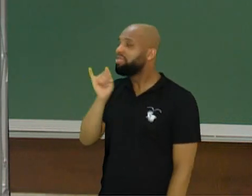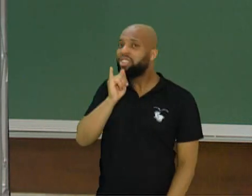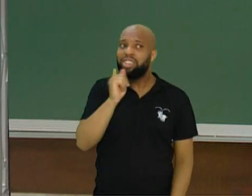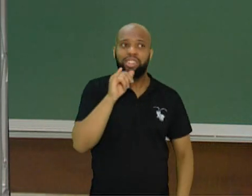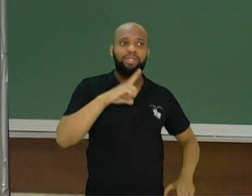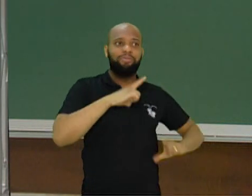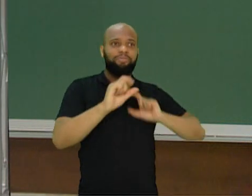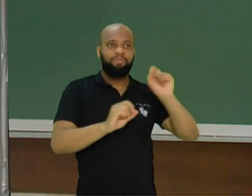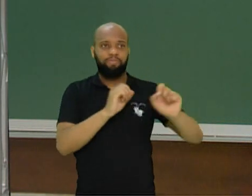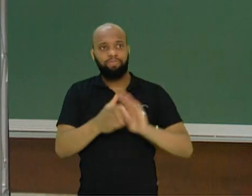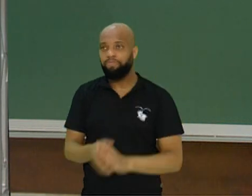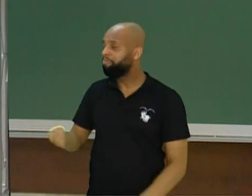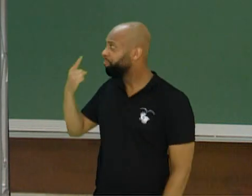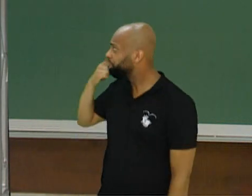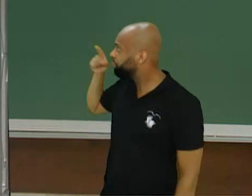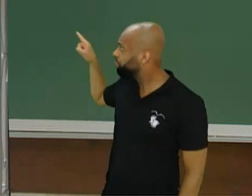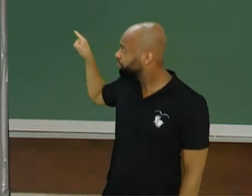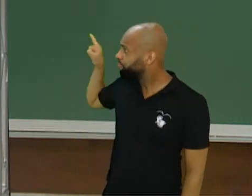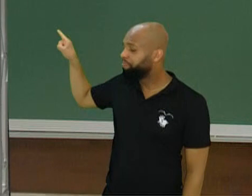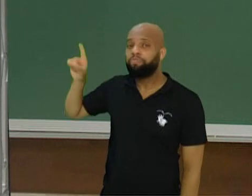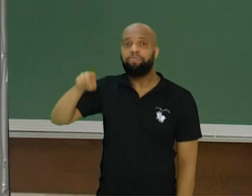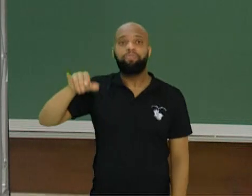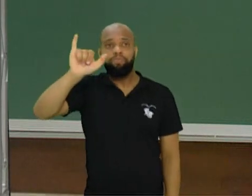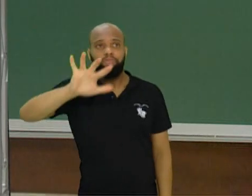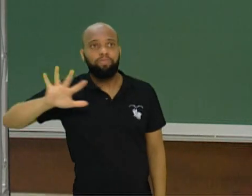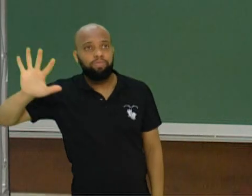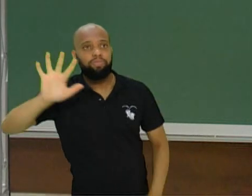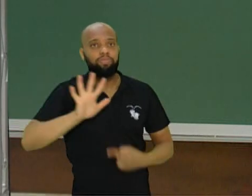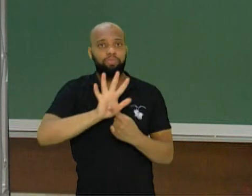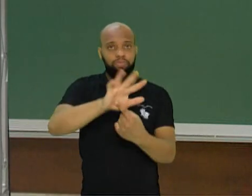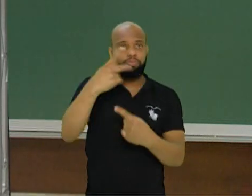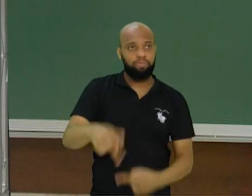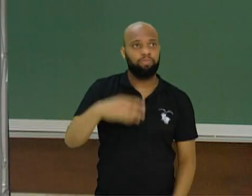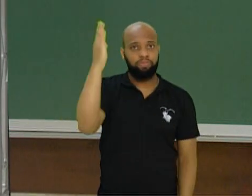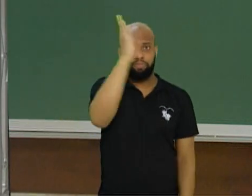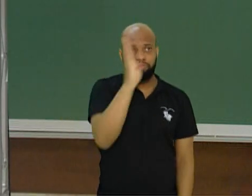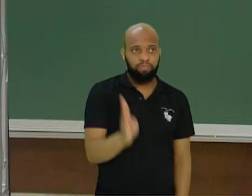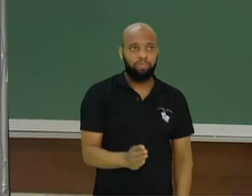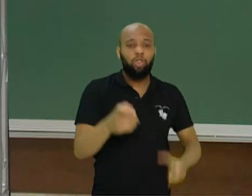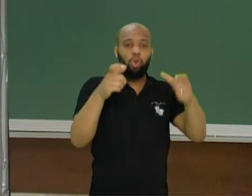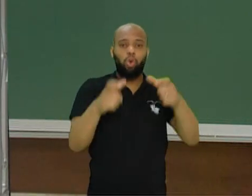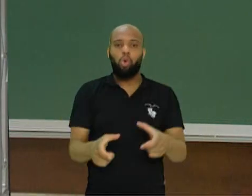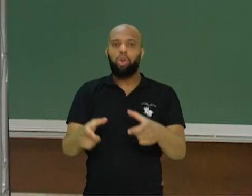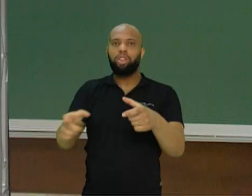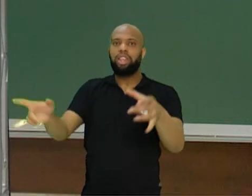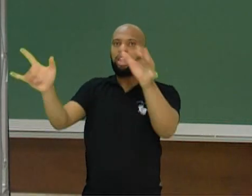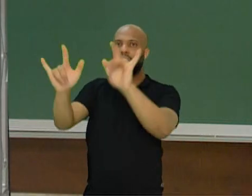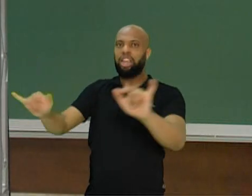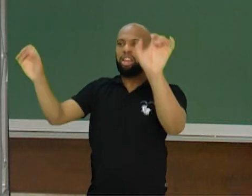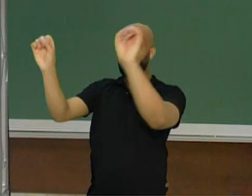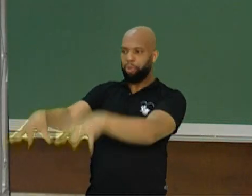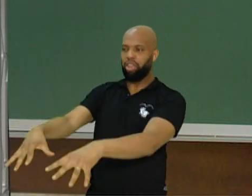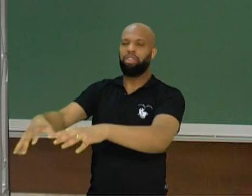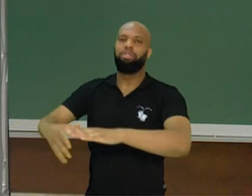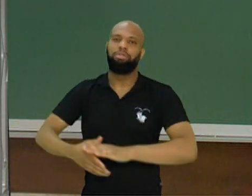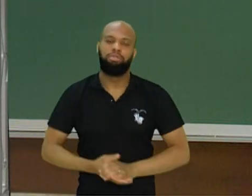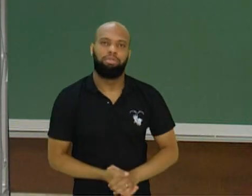nós temos a imagem aqui no Brasil, né, de um depósito ali de